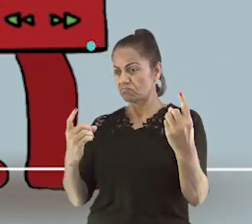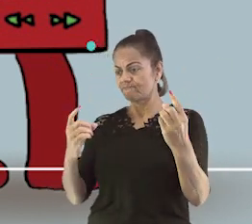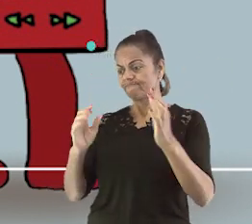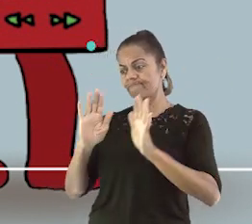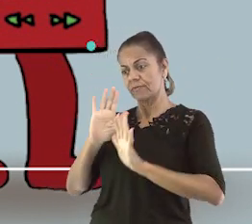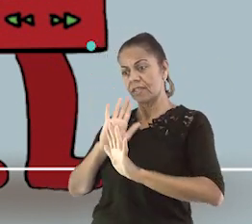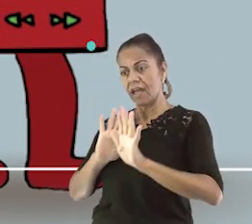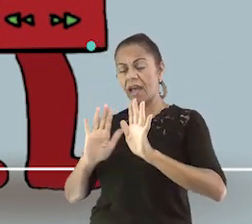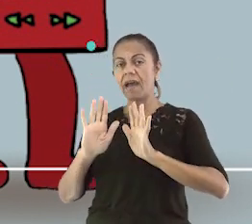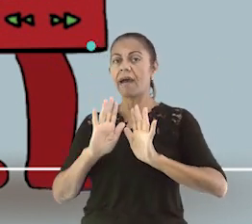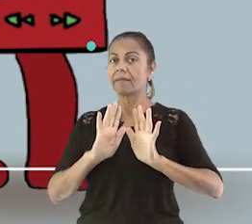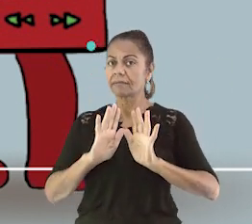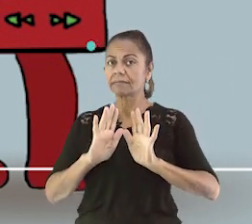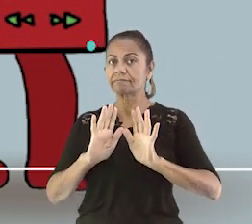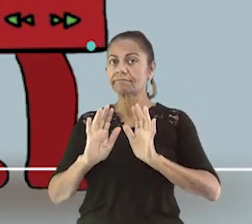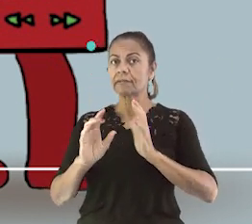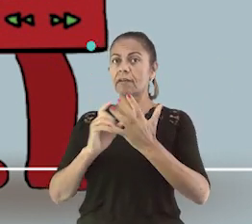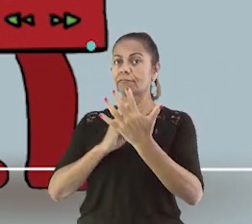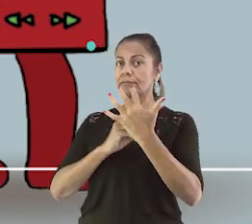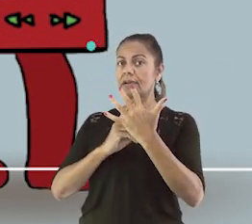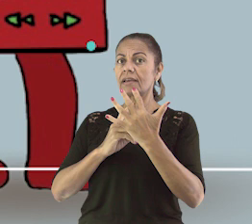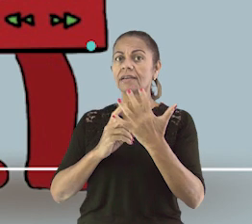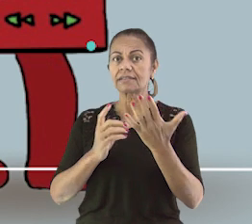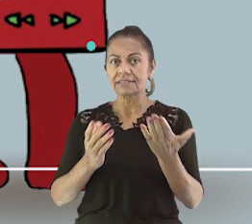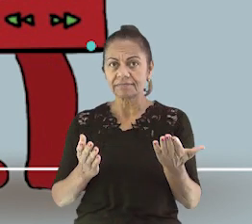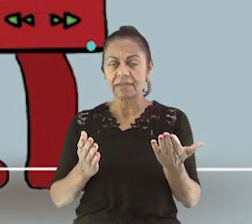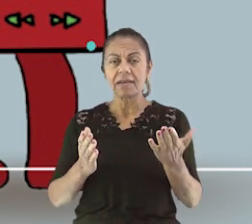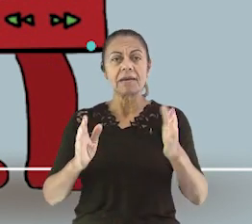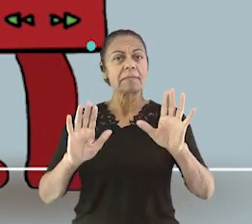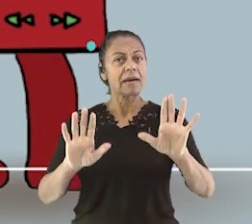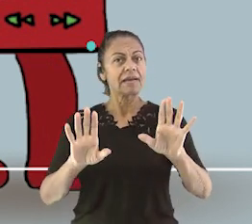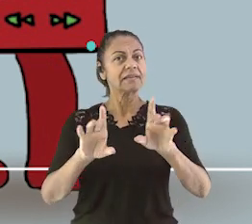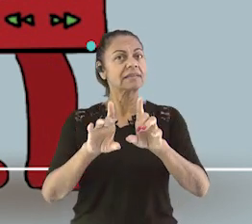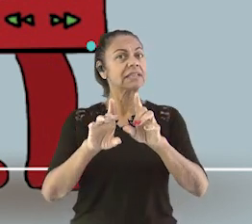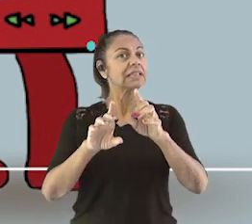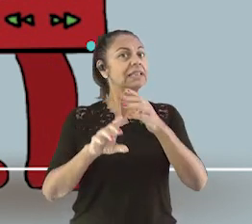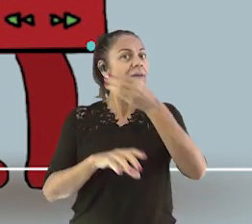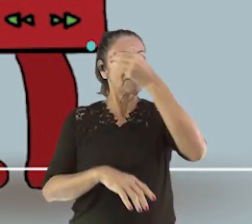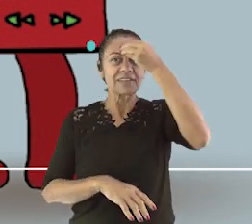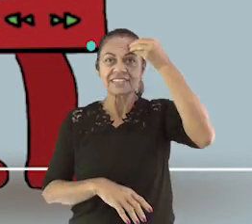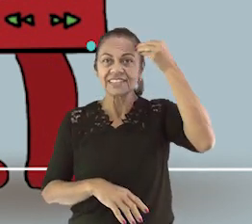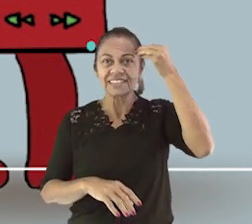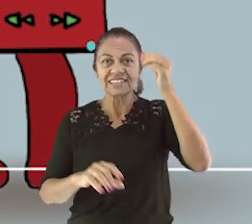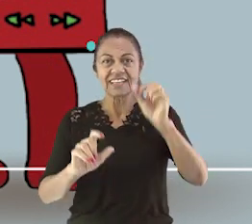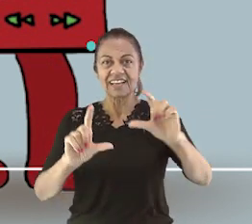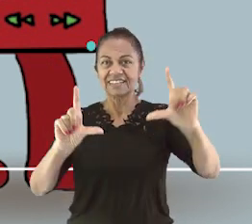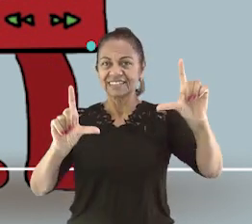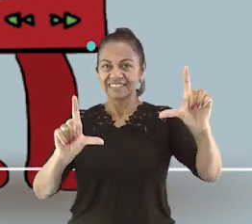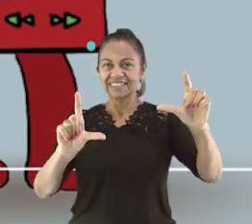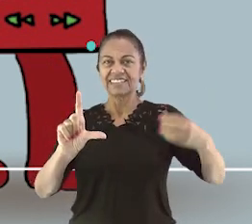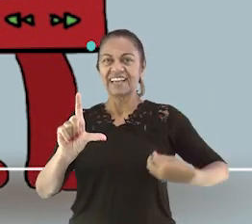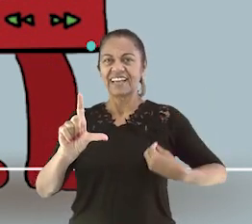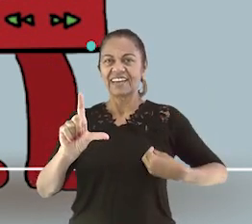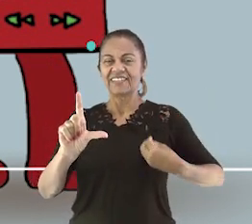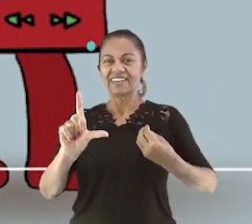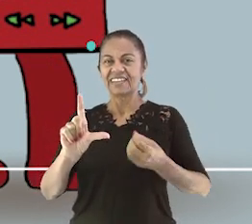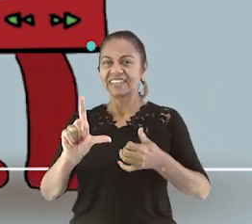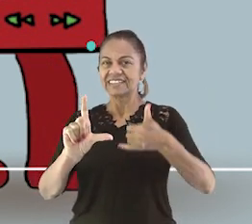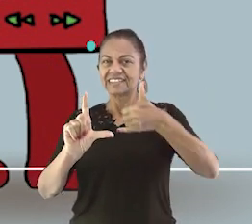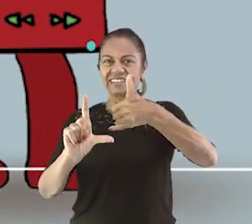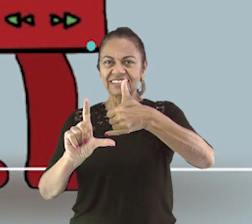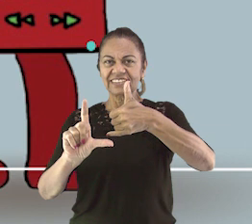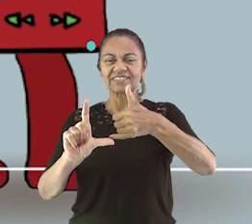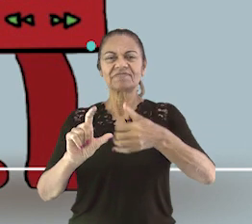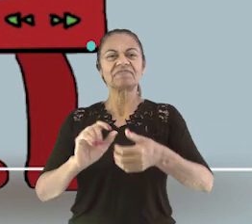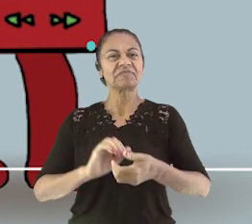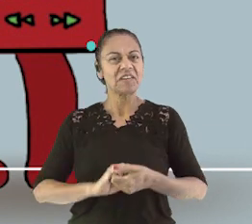beber bastante água. E claro, não se esqueça de registrar a sua presença no programa de hoje,